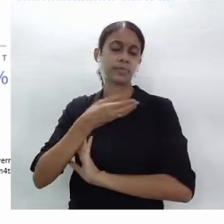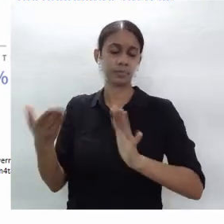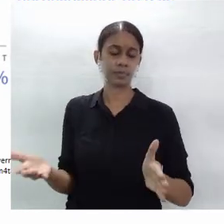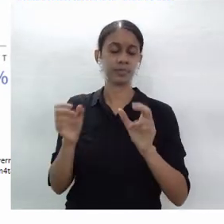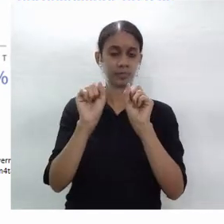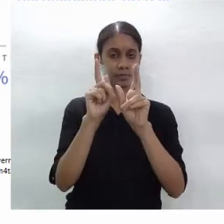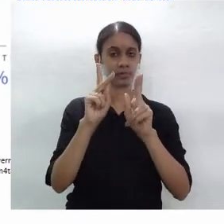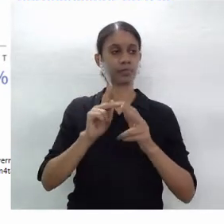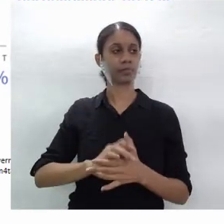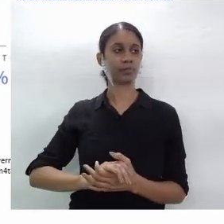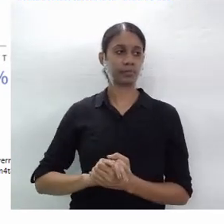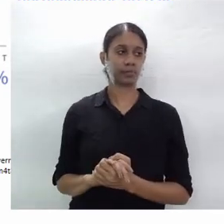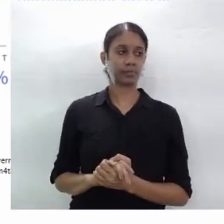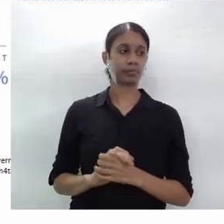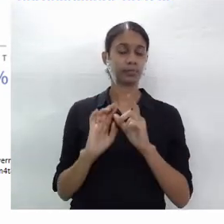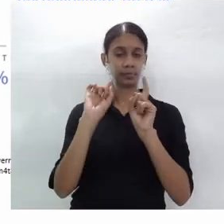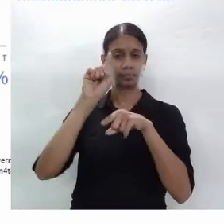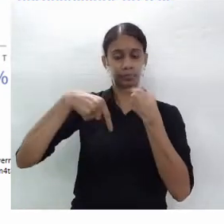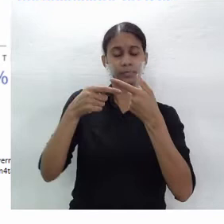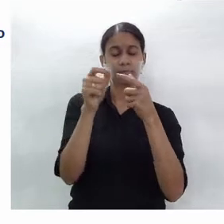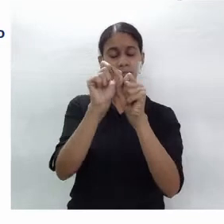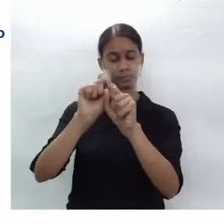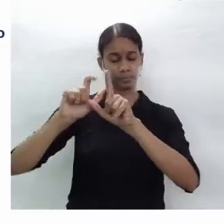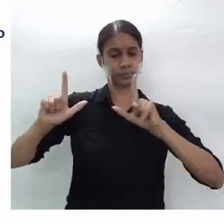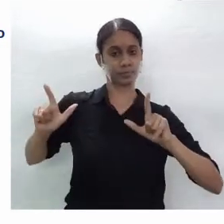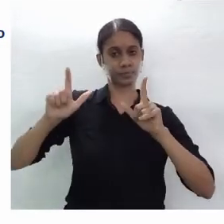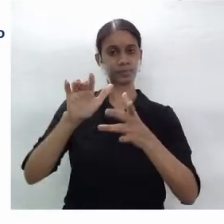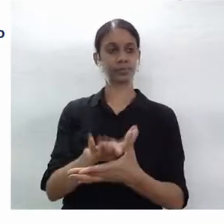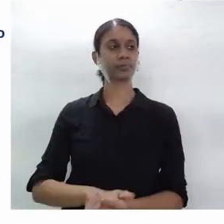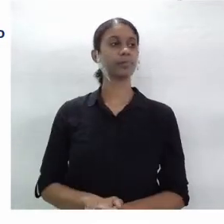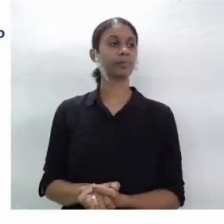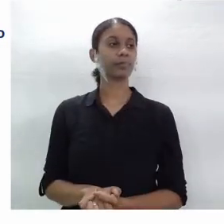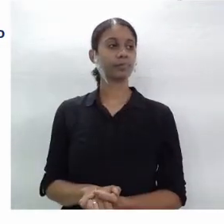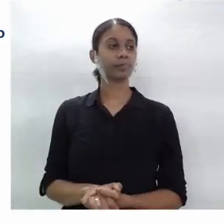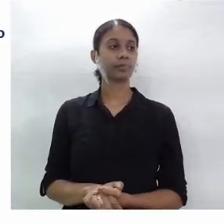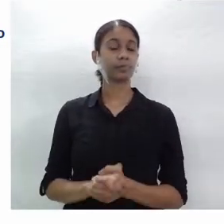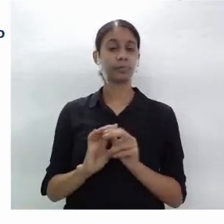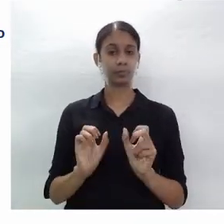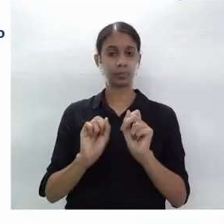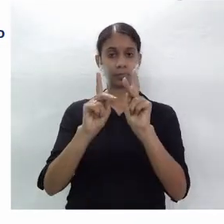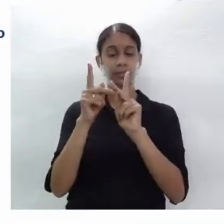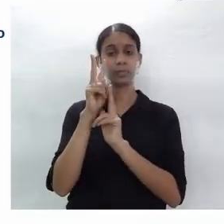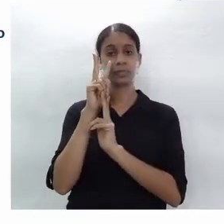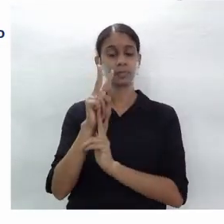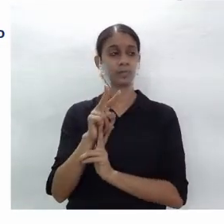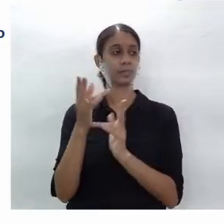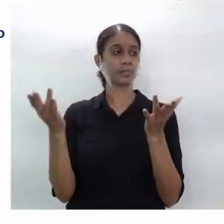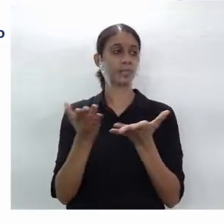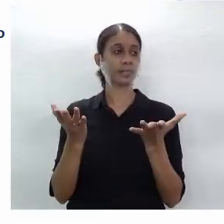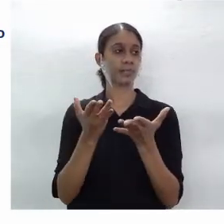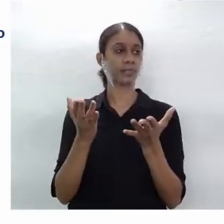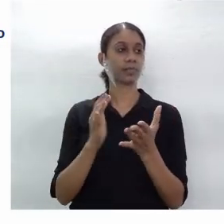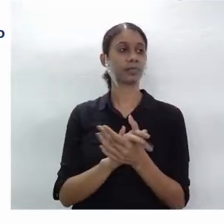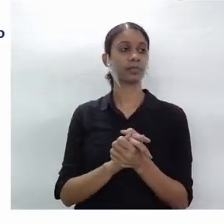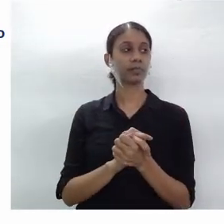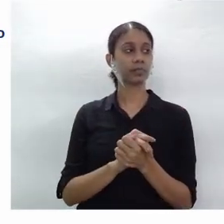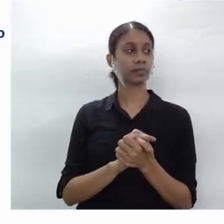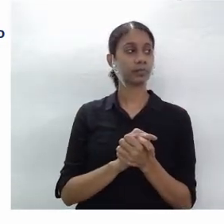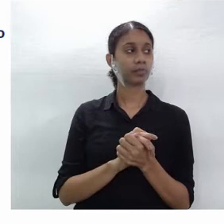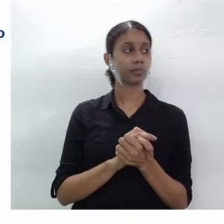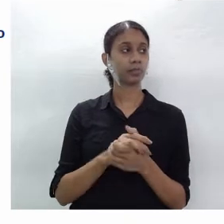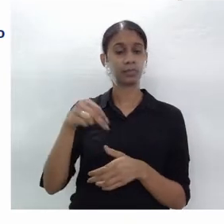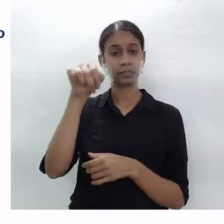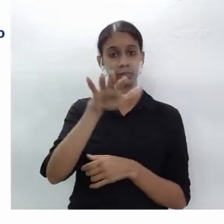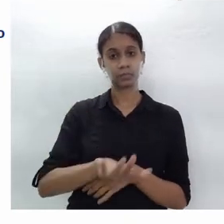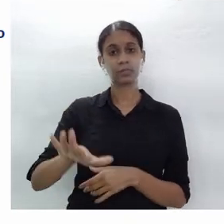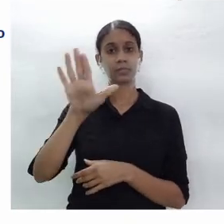Ok? Próximo slide. Ok. E aí você está vendo aí, para ressaltar essa questão do Nordeste, a participação